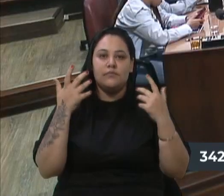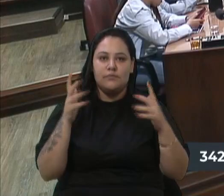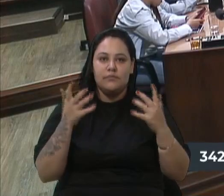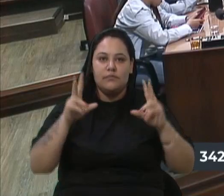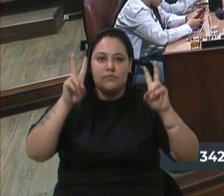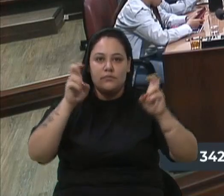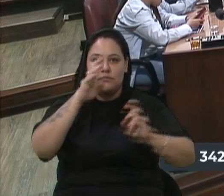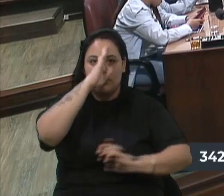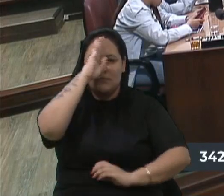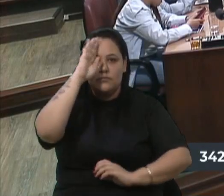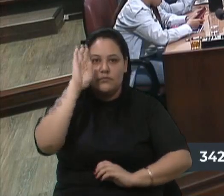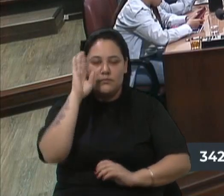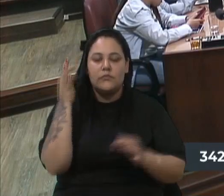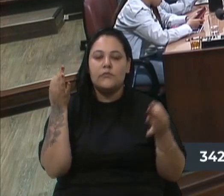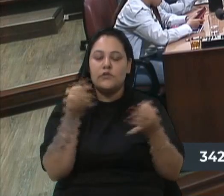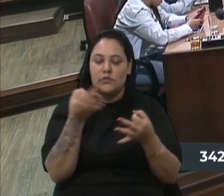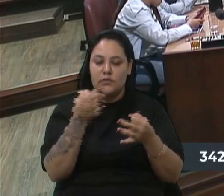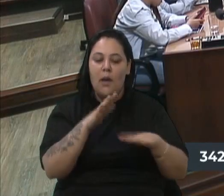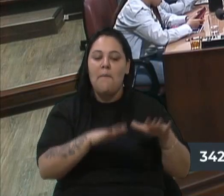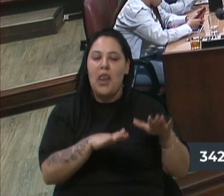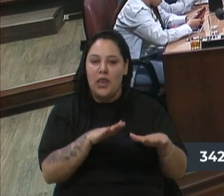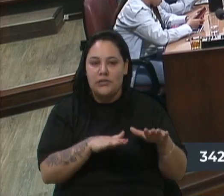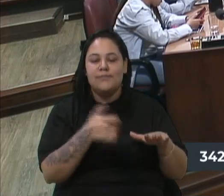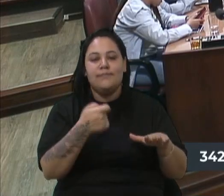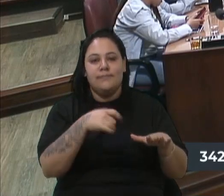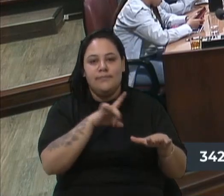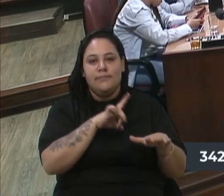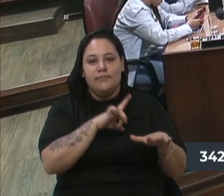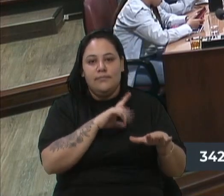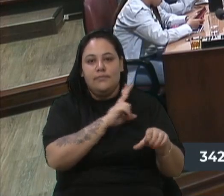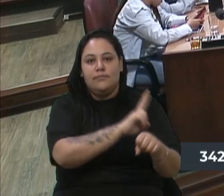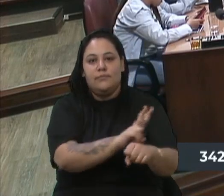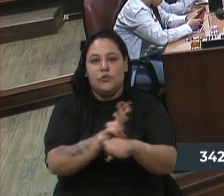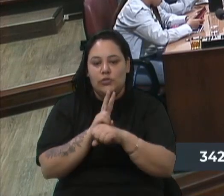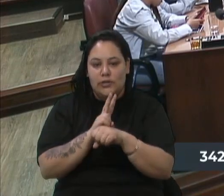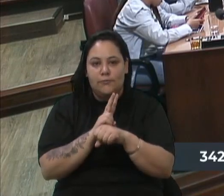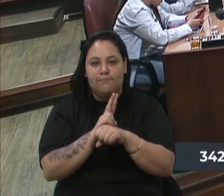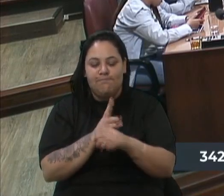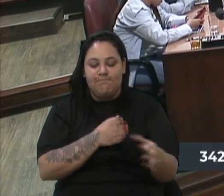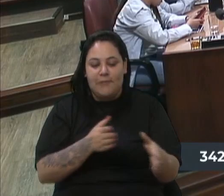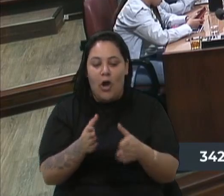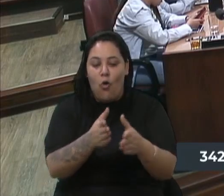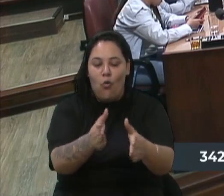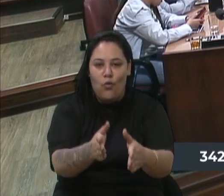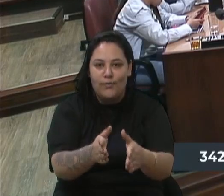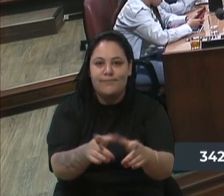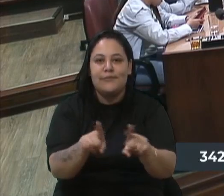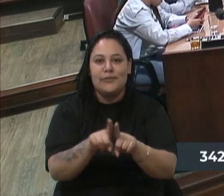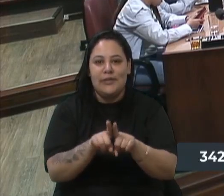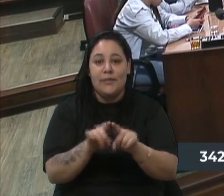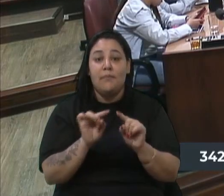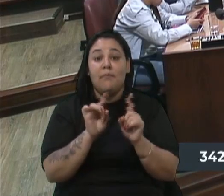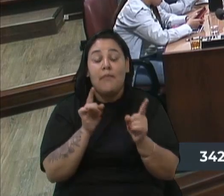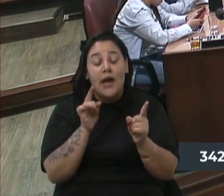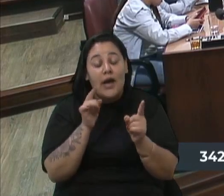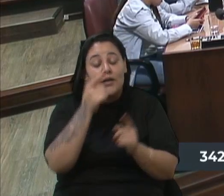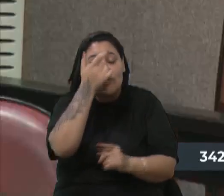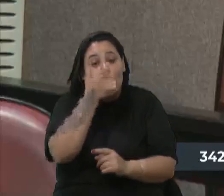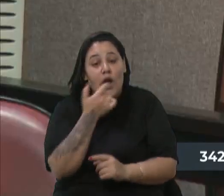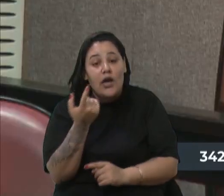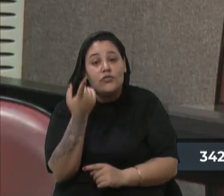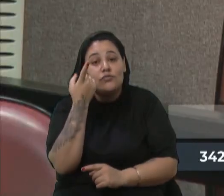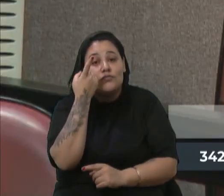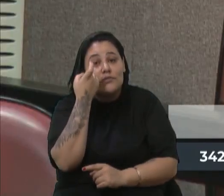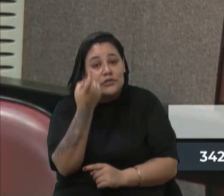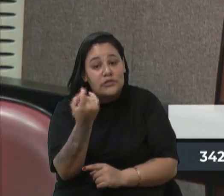Bressan. Exatamente, as balanças são necessárias até para a preservação das pistas de rodagem. Mas eu acho interessante também salientar